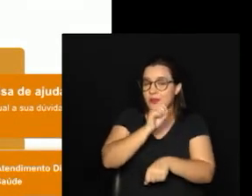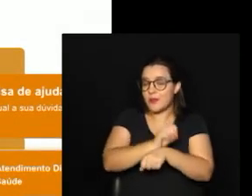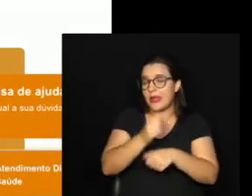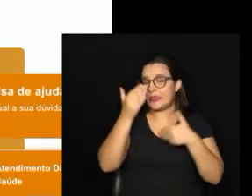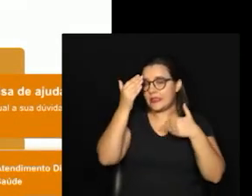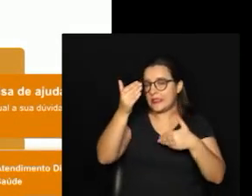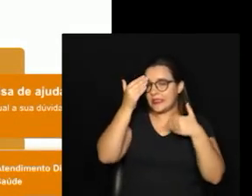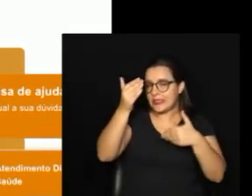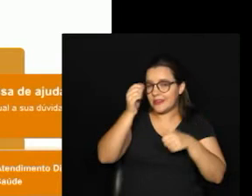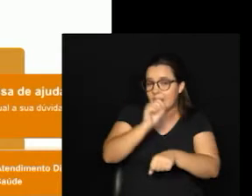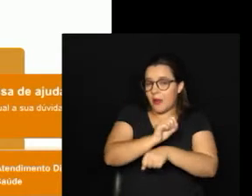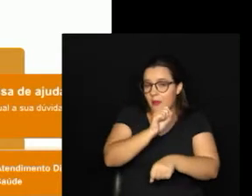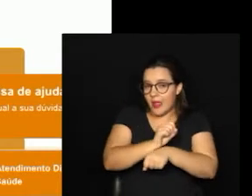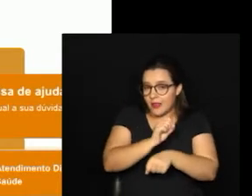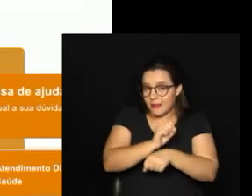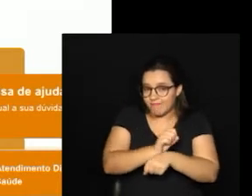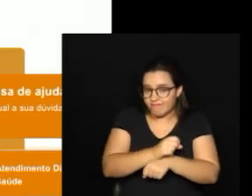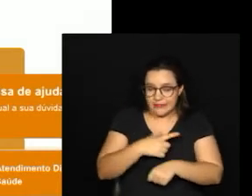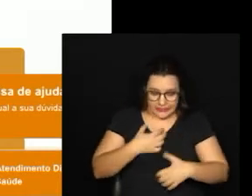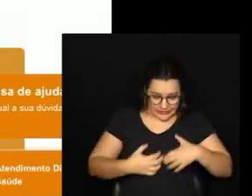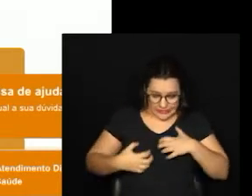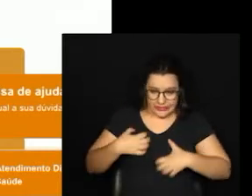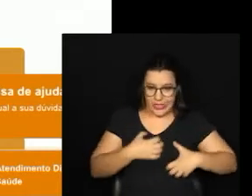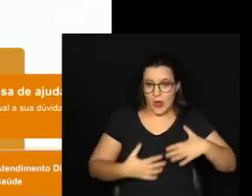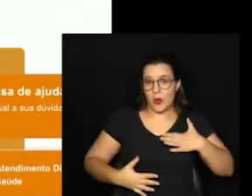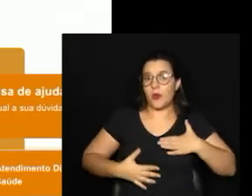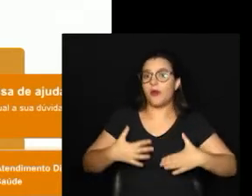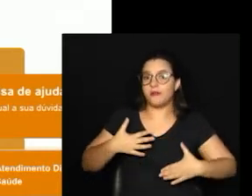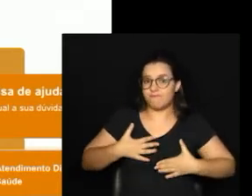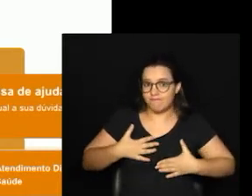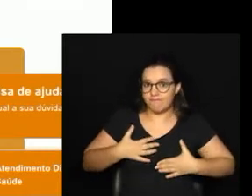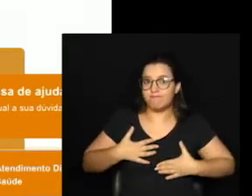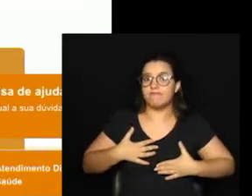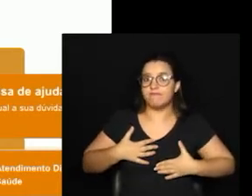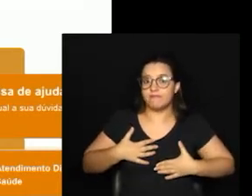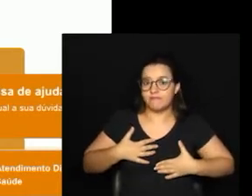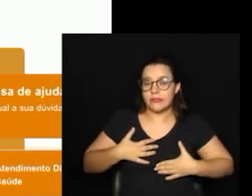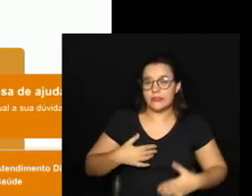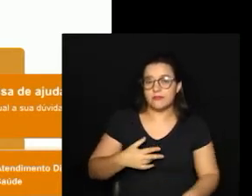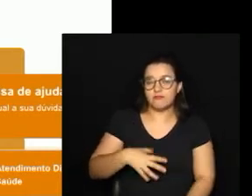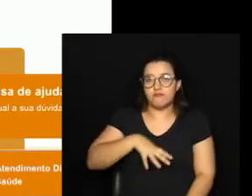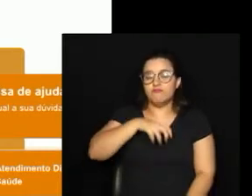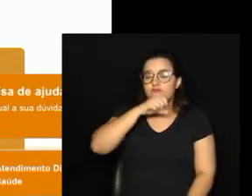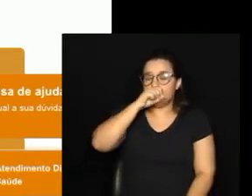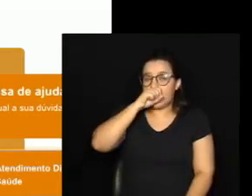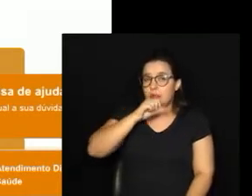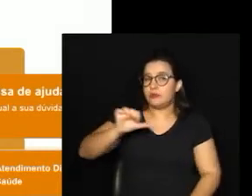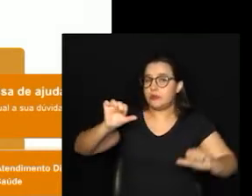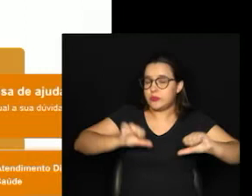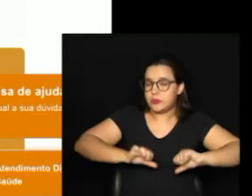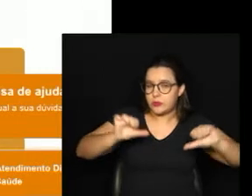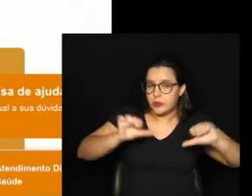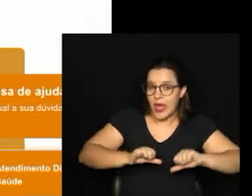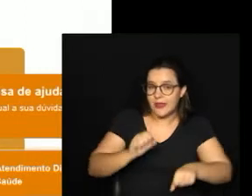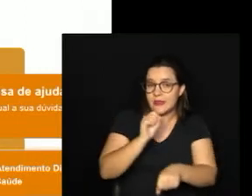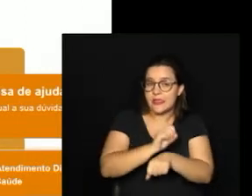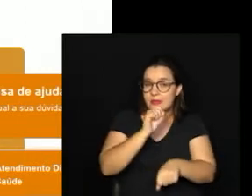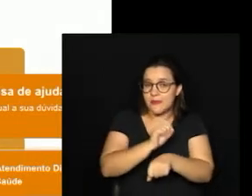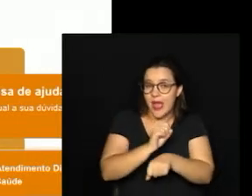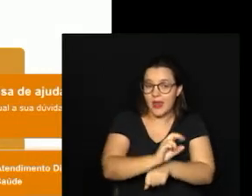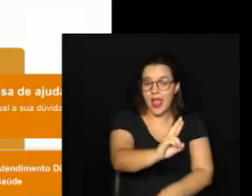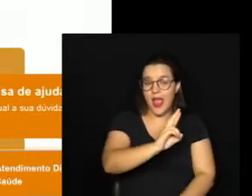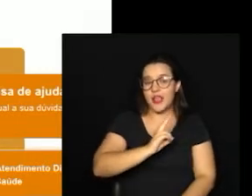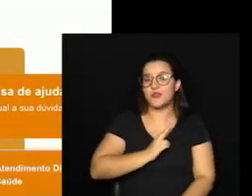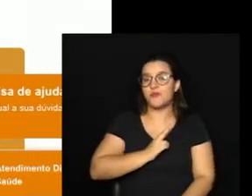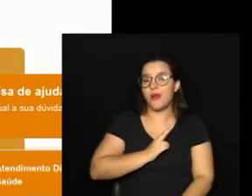resultado, tiveram sintomas de crise aguda viral, respiratória, e agora aguardam